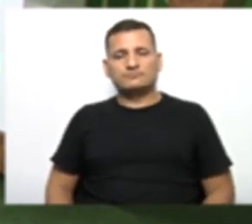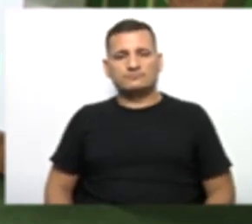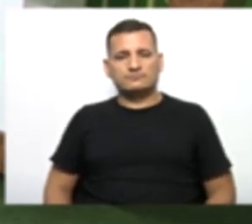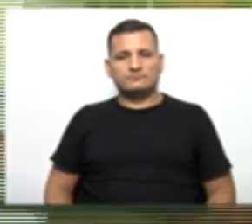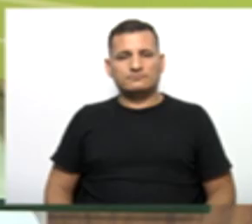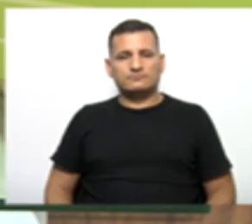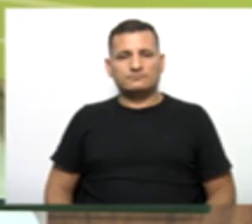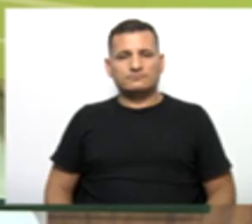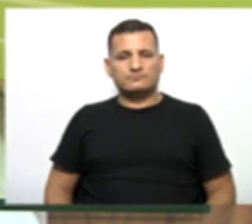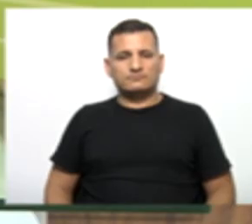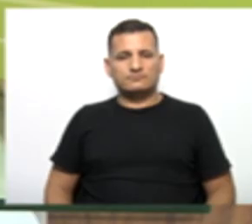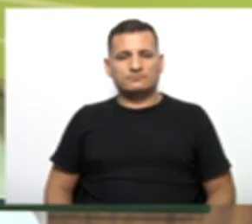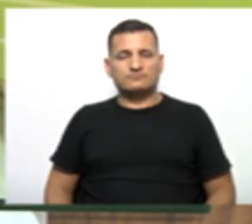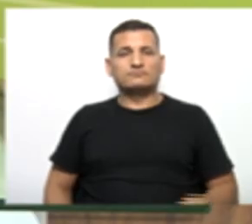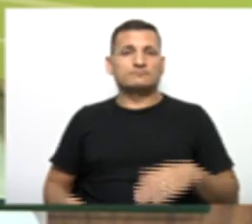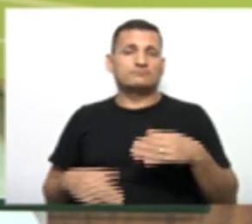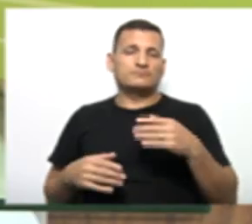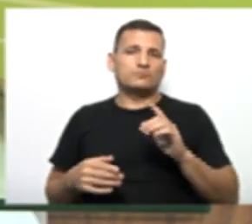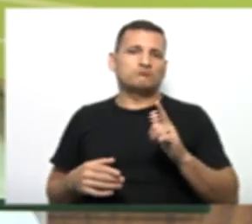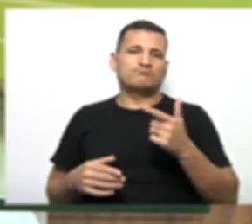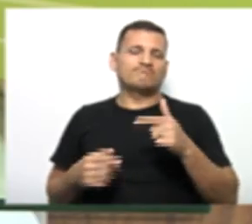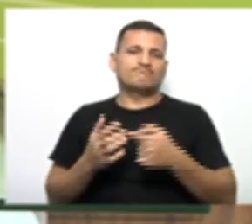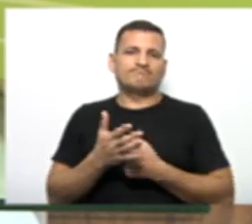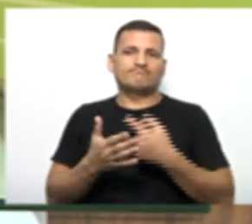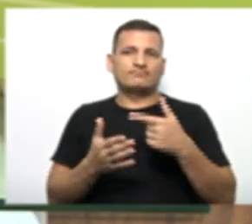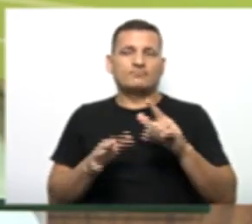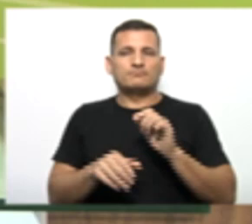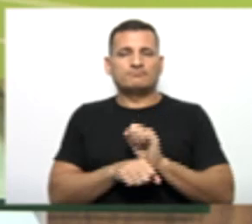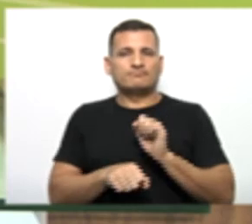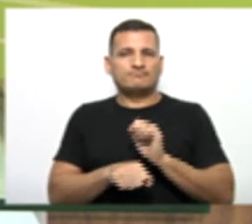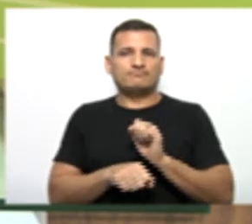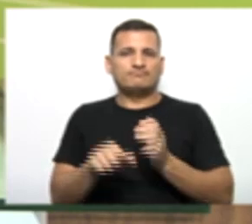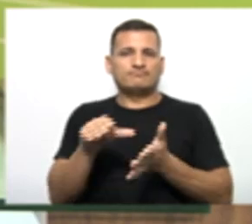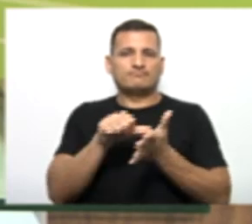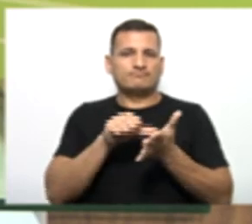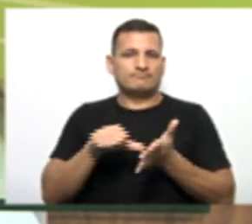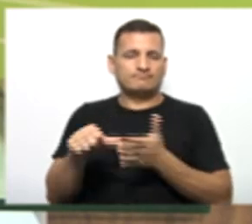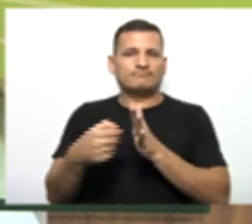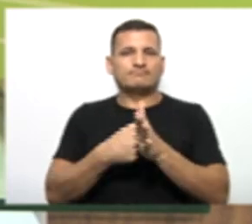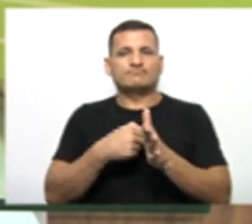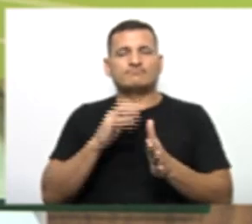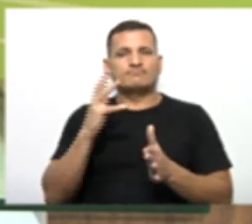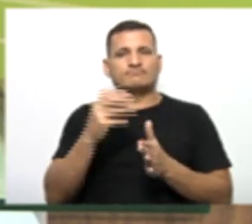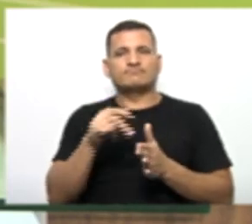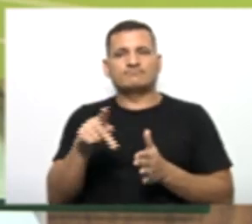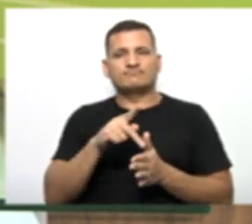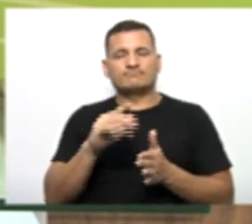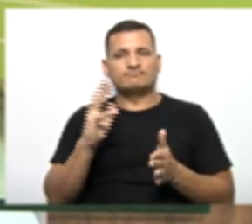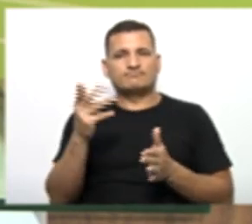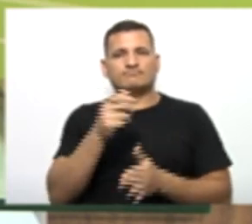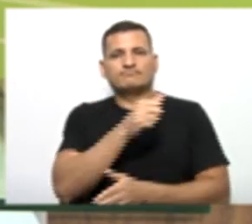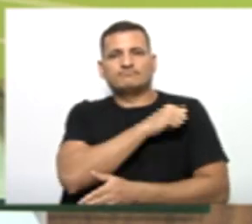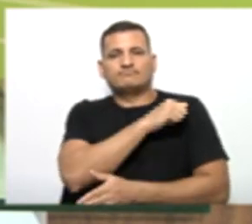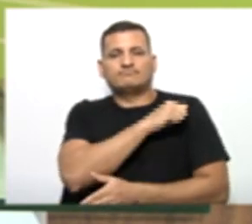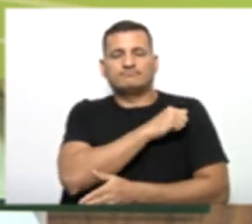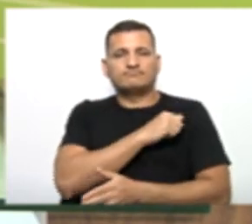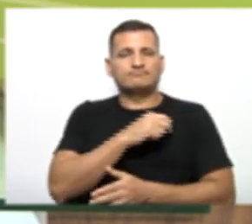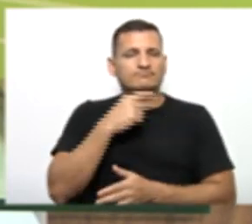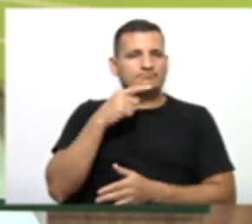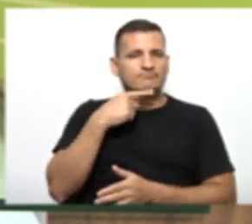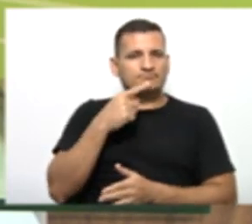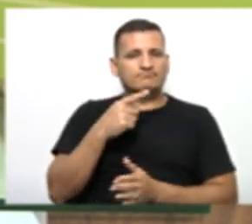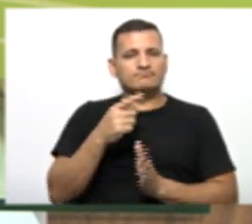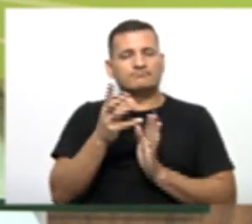estamos aguardando aí os questionamentos dos polos, de todos os professores, de todos os alunos, alguma dúvida sobre